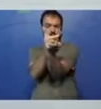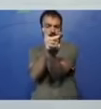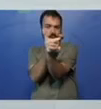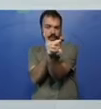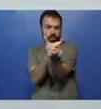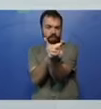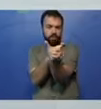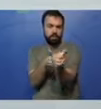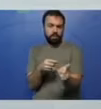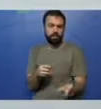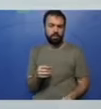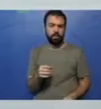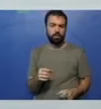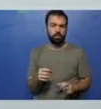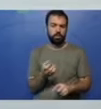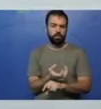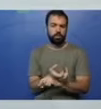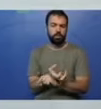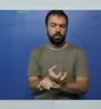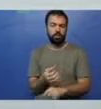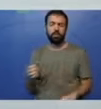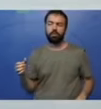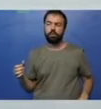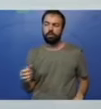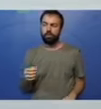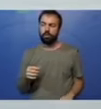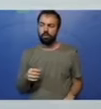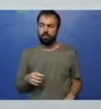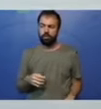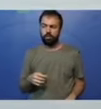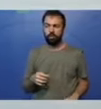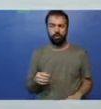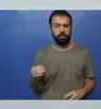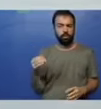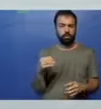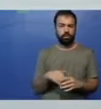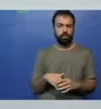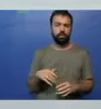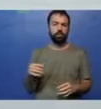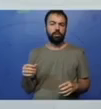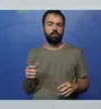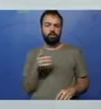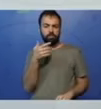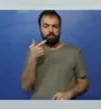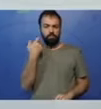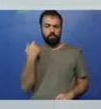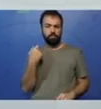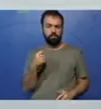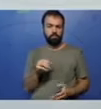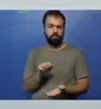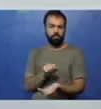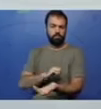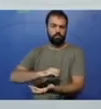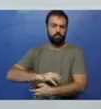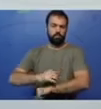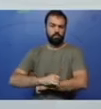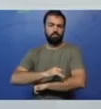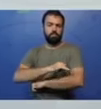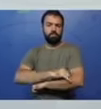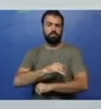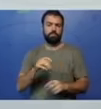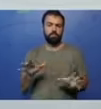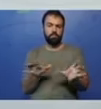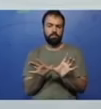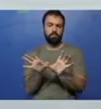larval. Os cordados entrariam peixes, anfíbios, répteis,